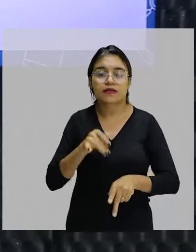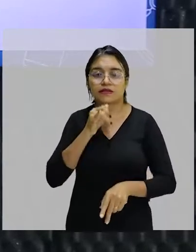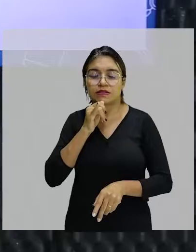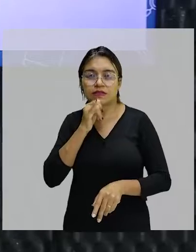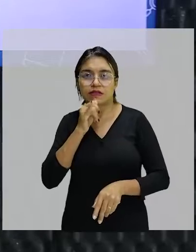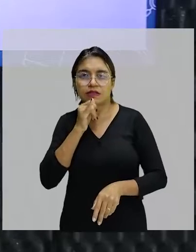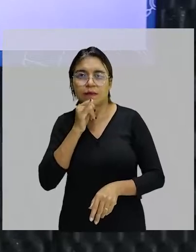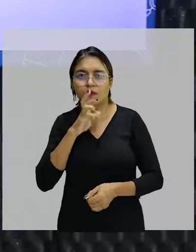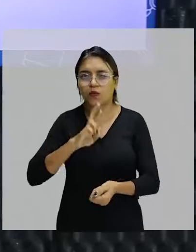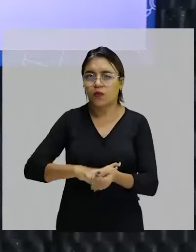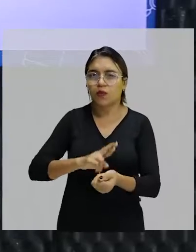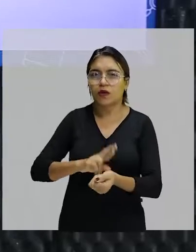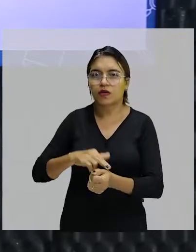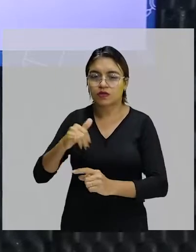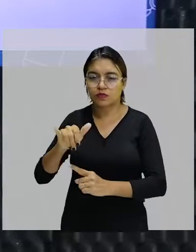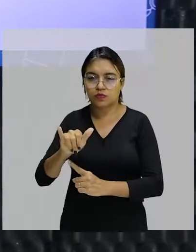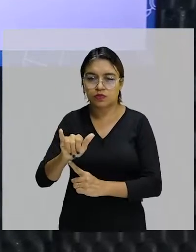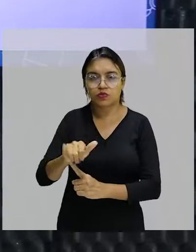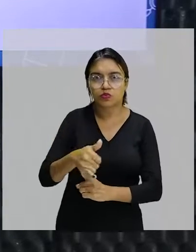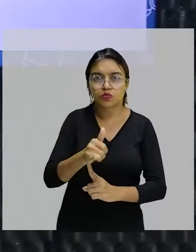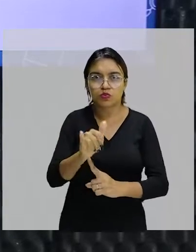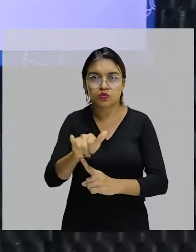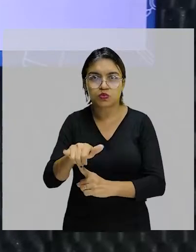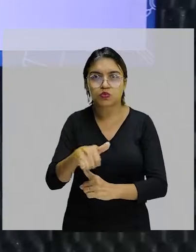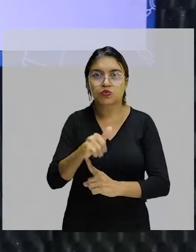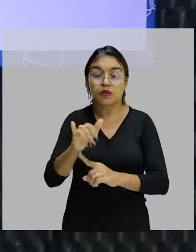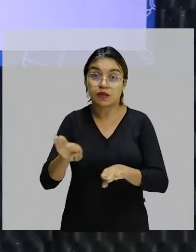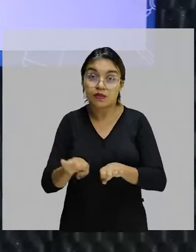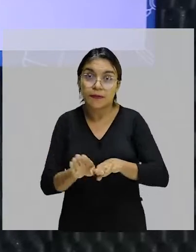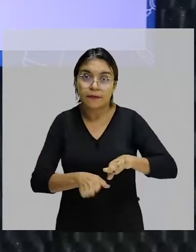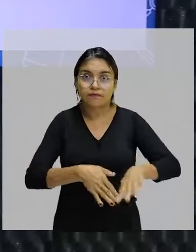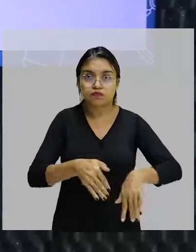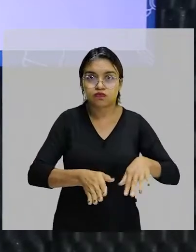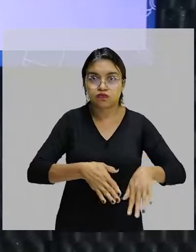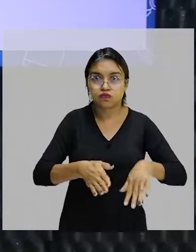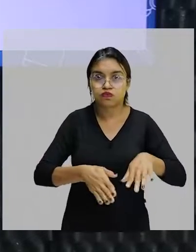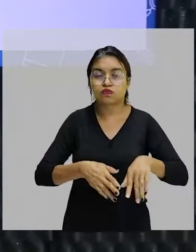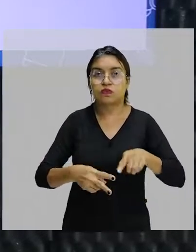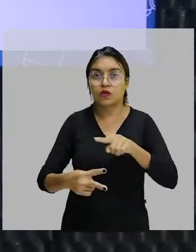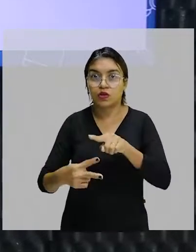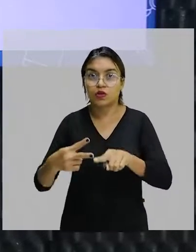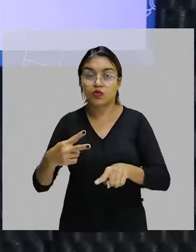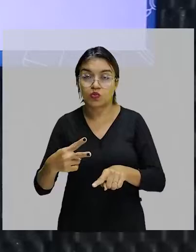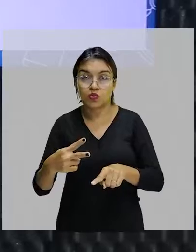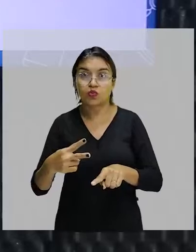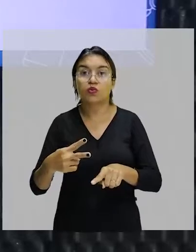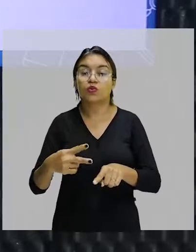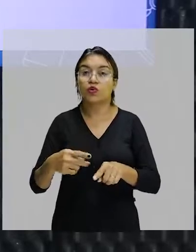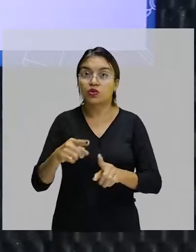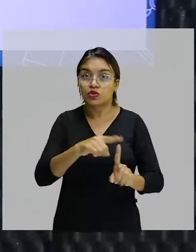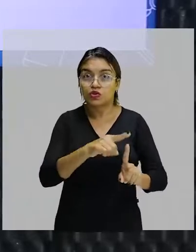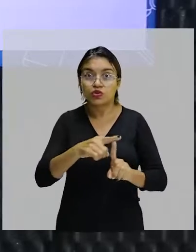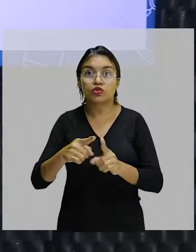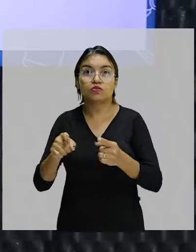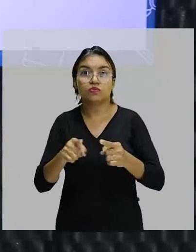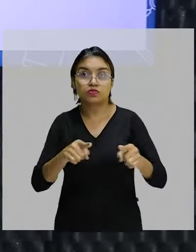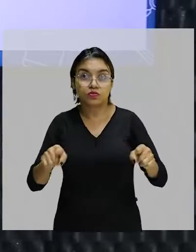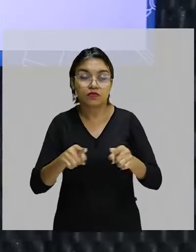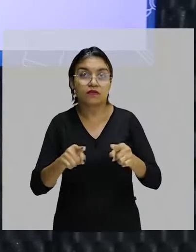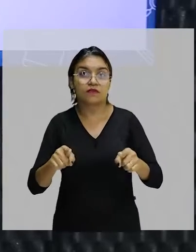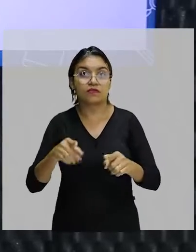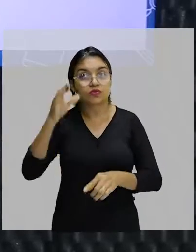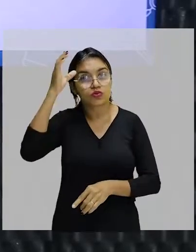Meu Boi e também do tambor de crioula, que são duas manifestações culturais regionais, tradicionais